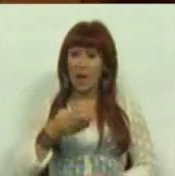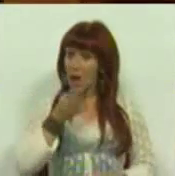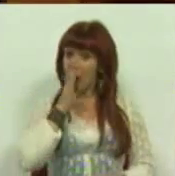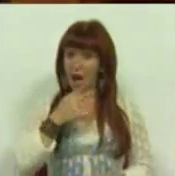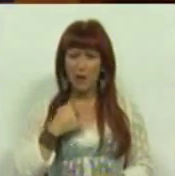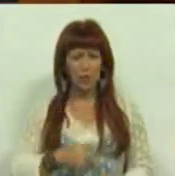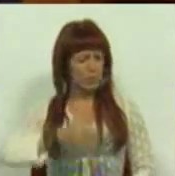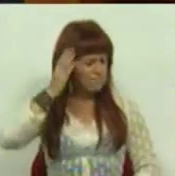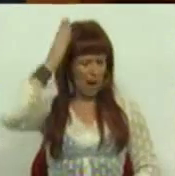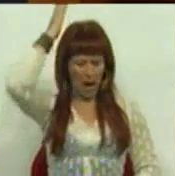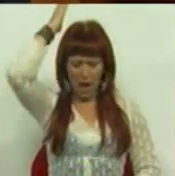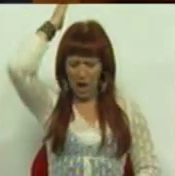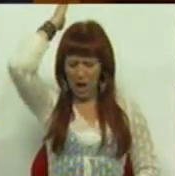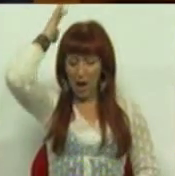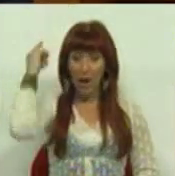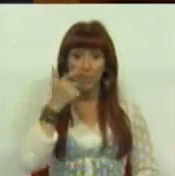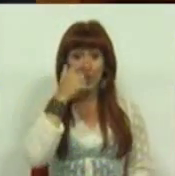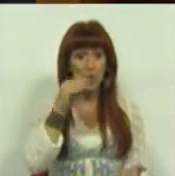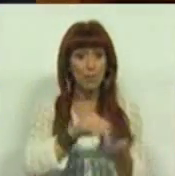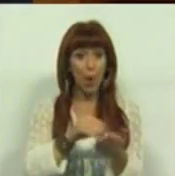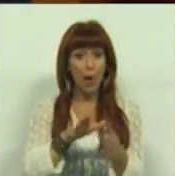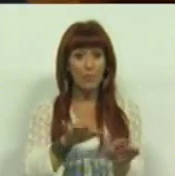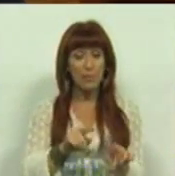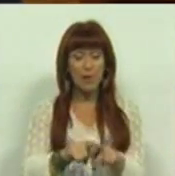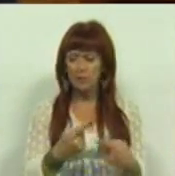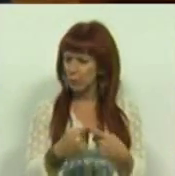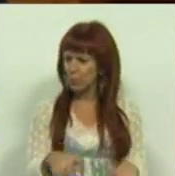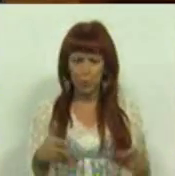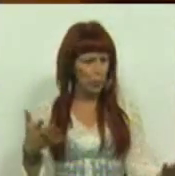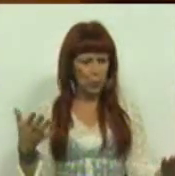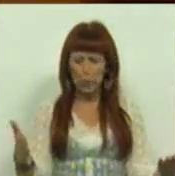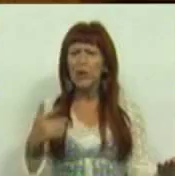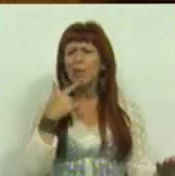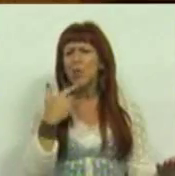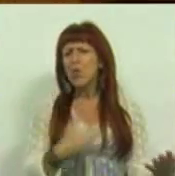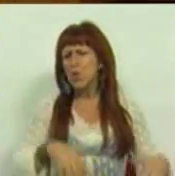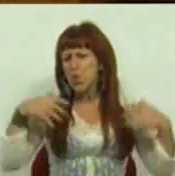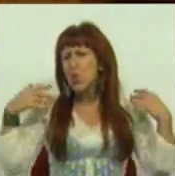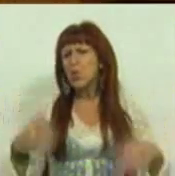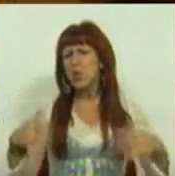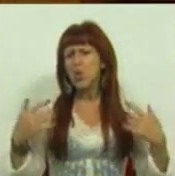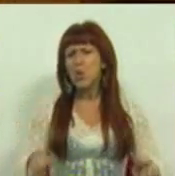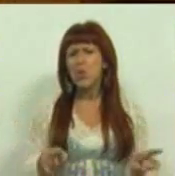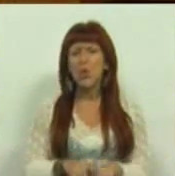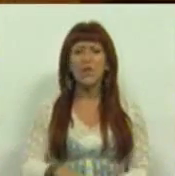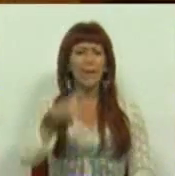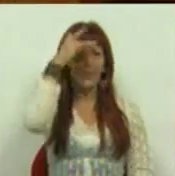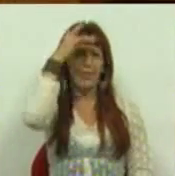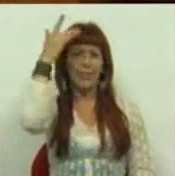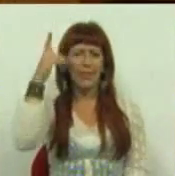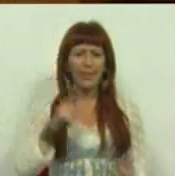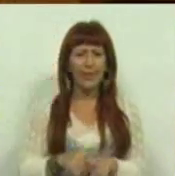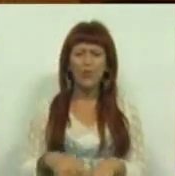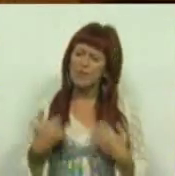atitude implacável para com os mais pobres contrasta e ainda é mais chocante com as facilidades